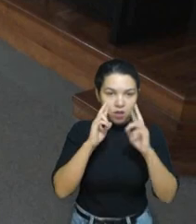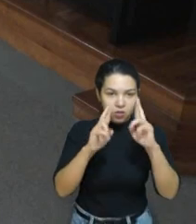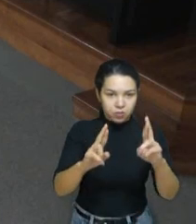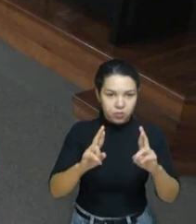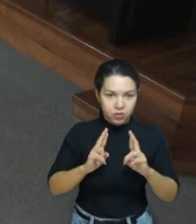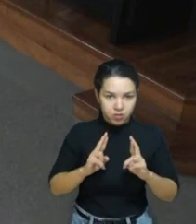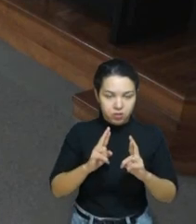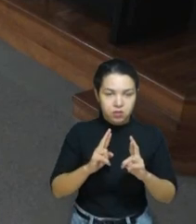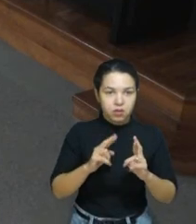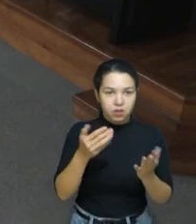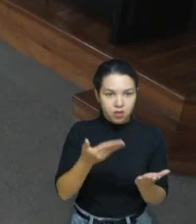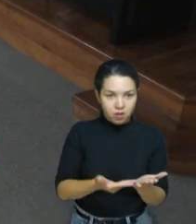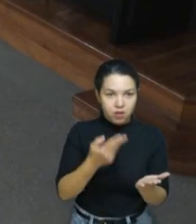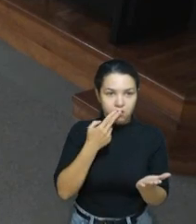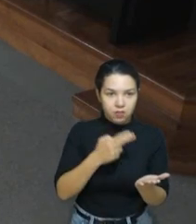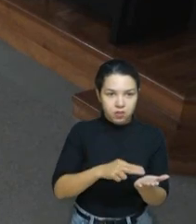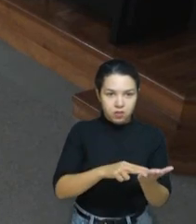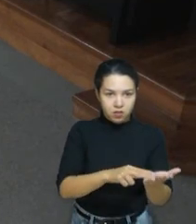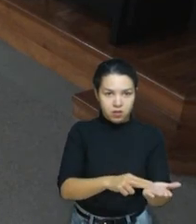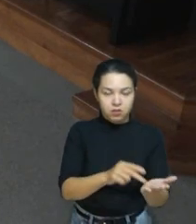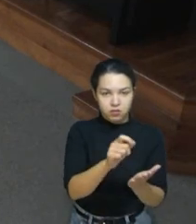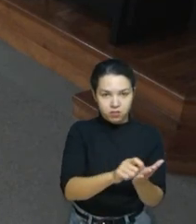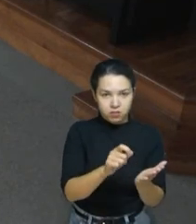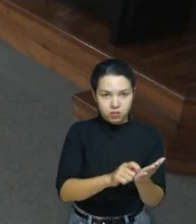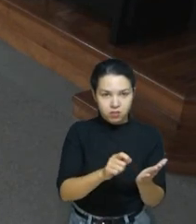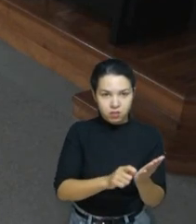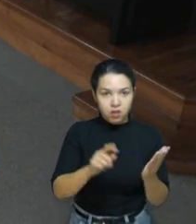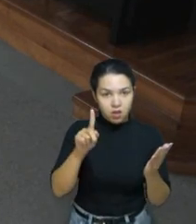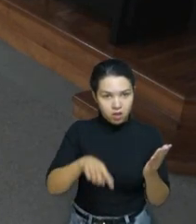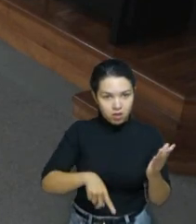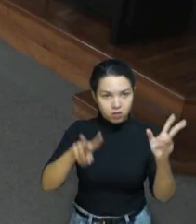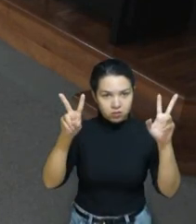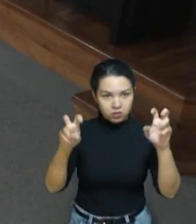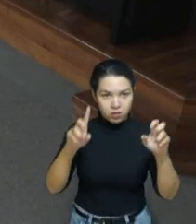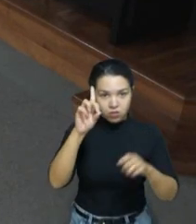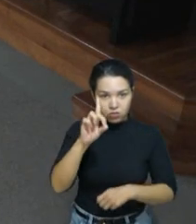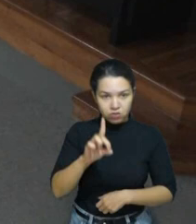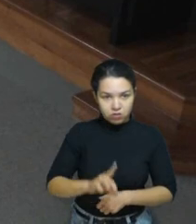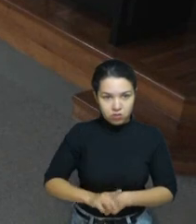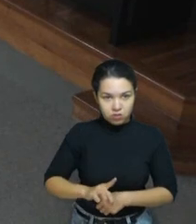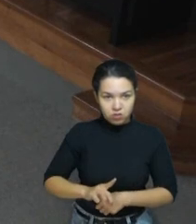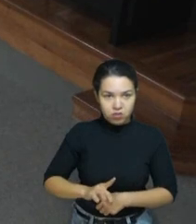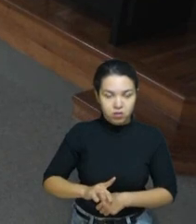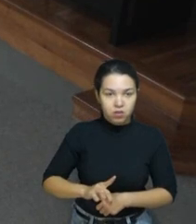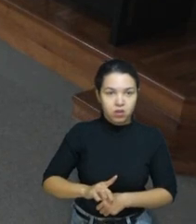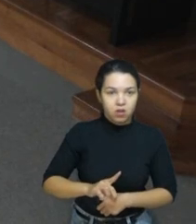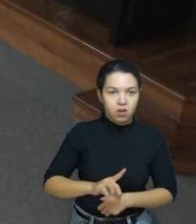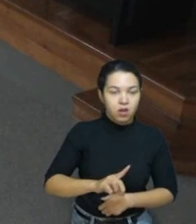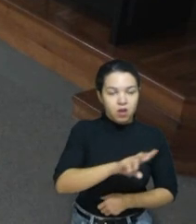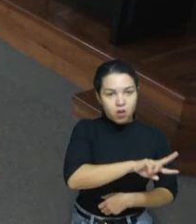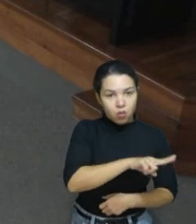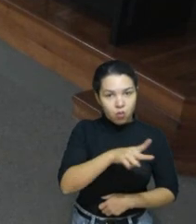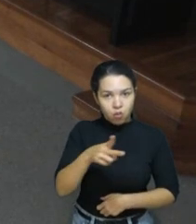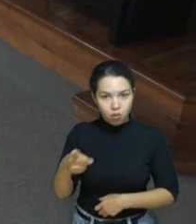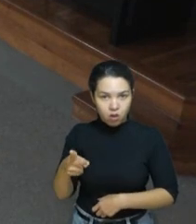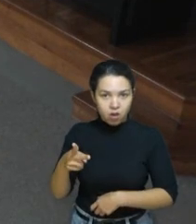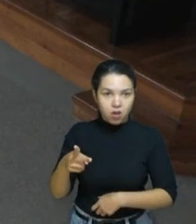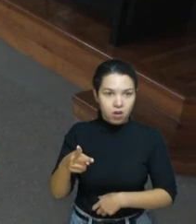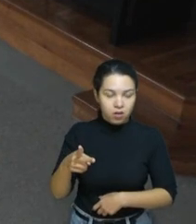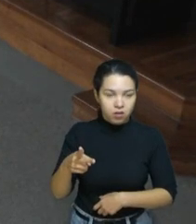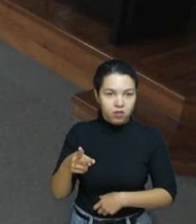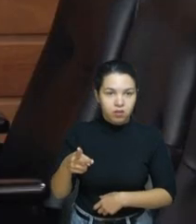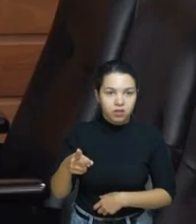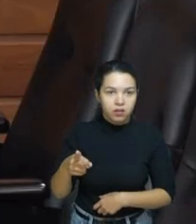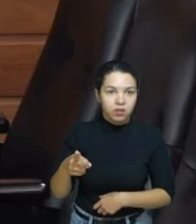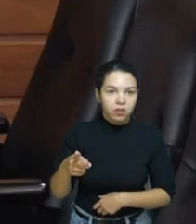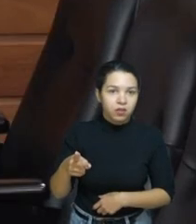respeito, né? Nessa carta. E aí envolve a questão do direito transgeracional, que a